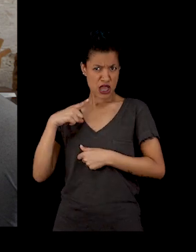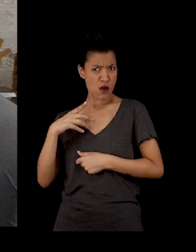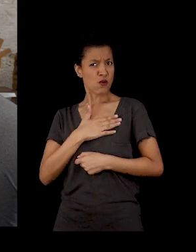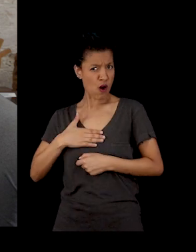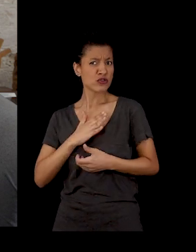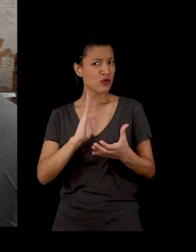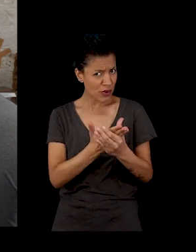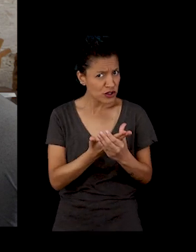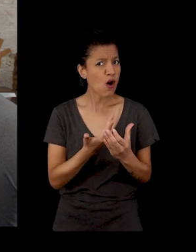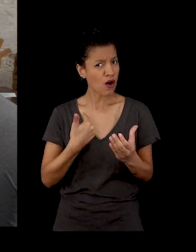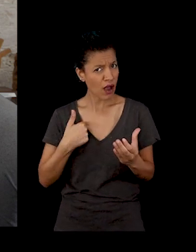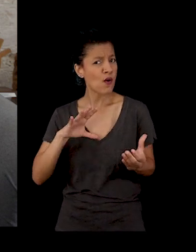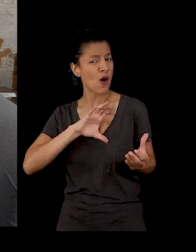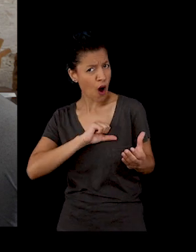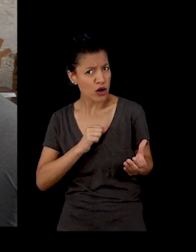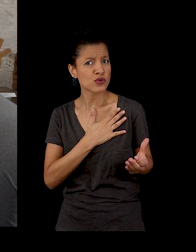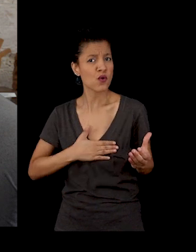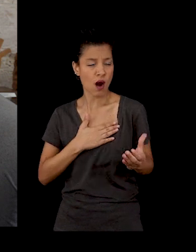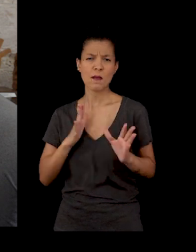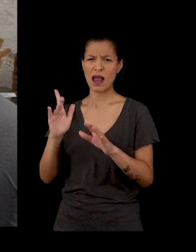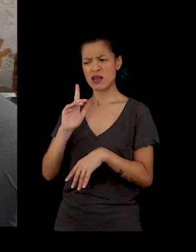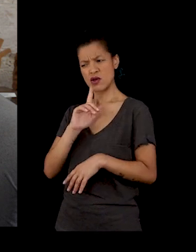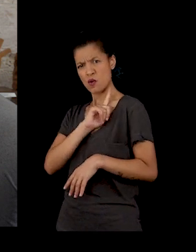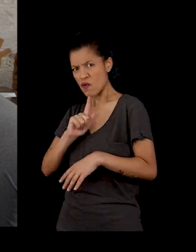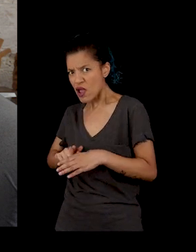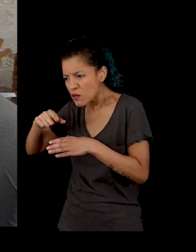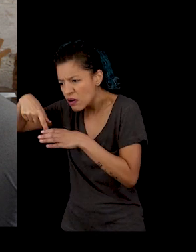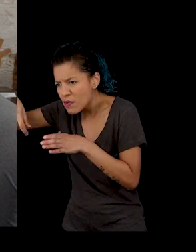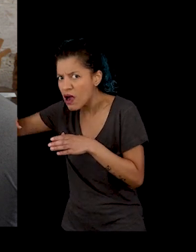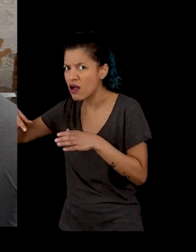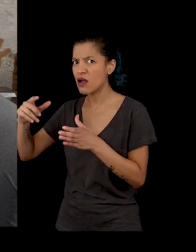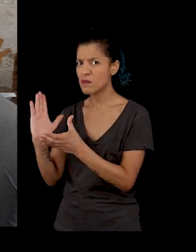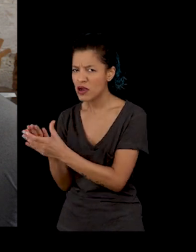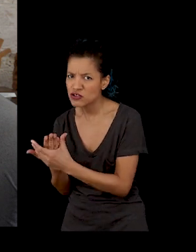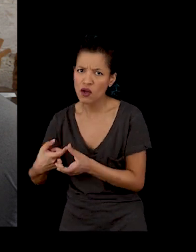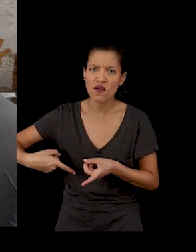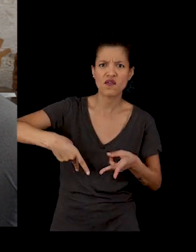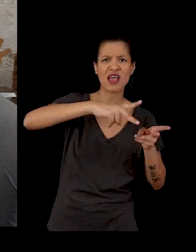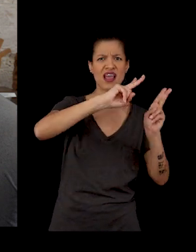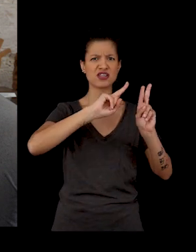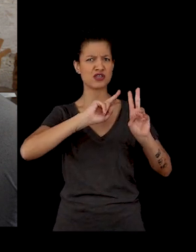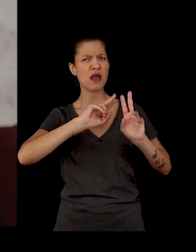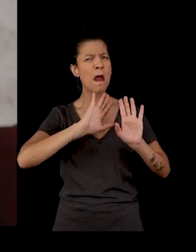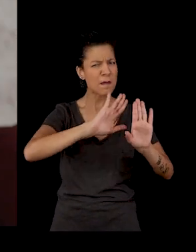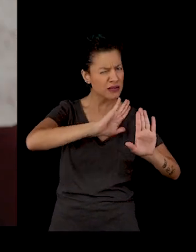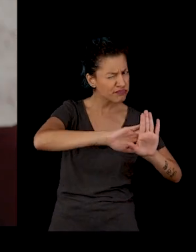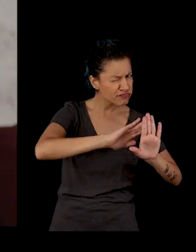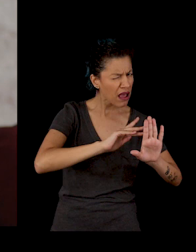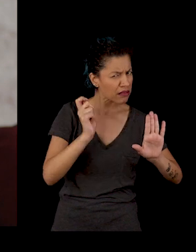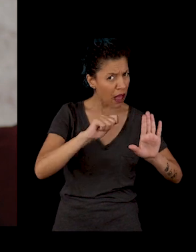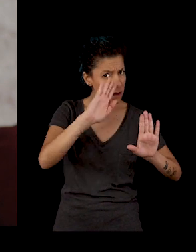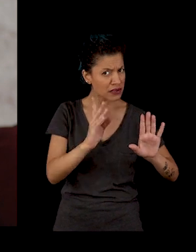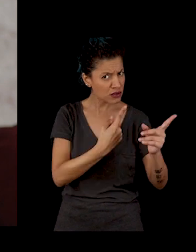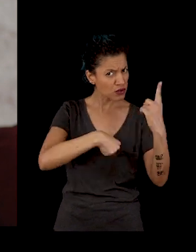E mandioca, eu gosto de mandioca, eu concordo. O governo planta mandioca. E mandioca ia